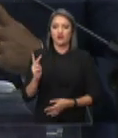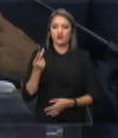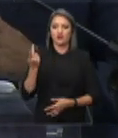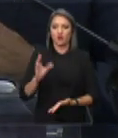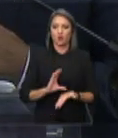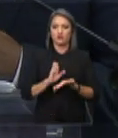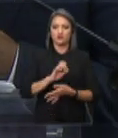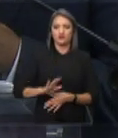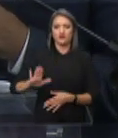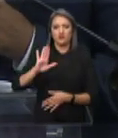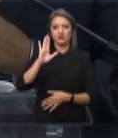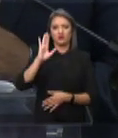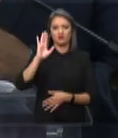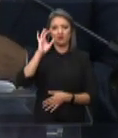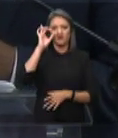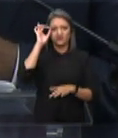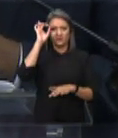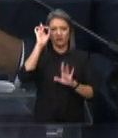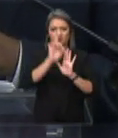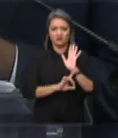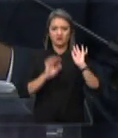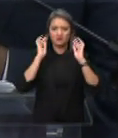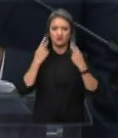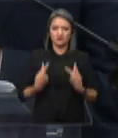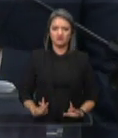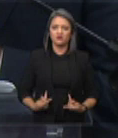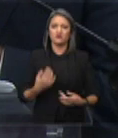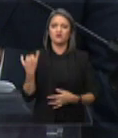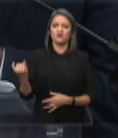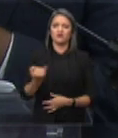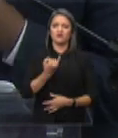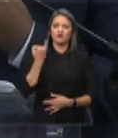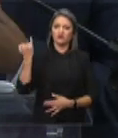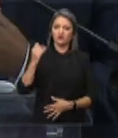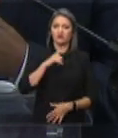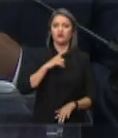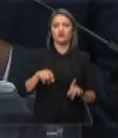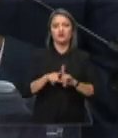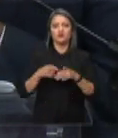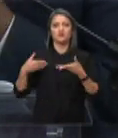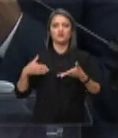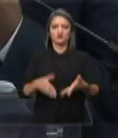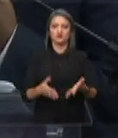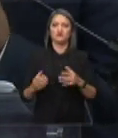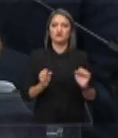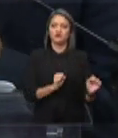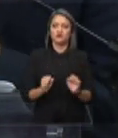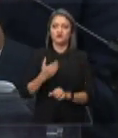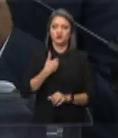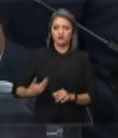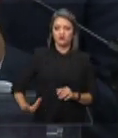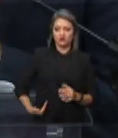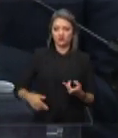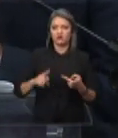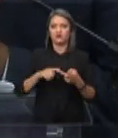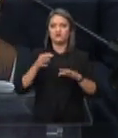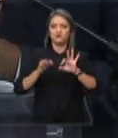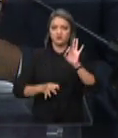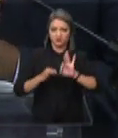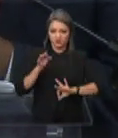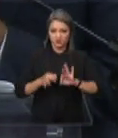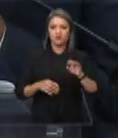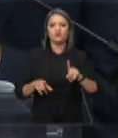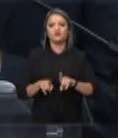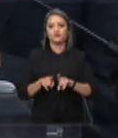fundamental para nossa democracia que tem a composição inclusive do poder público o próprio poder judiciário compõe